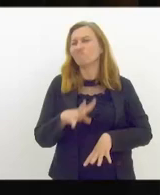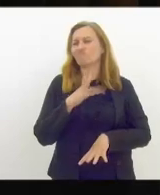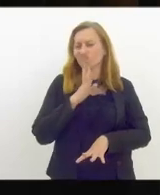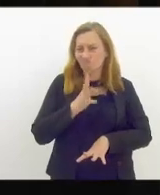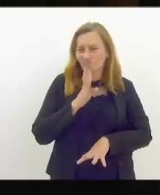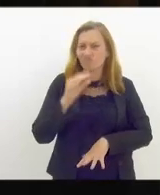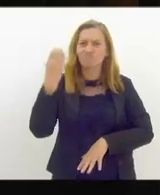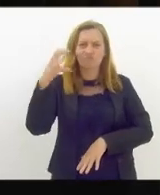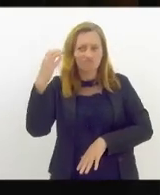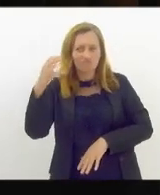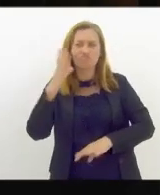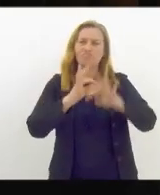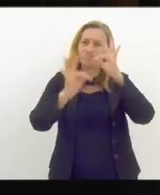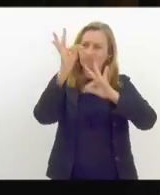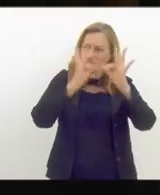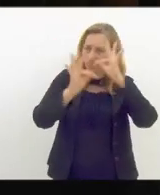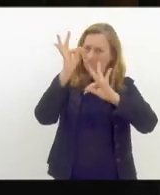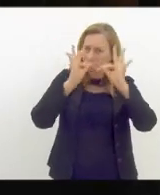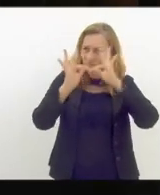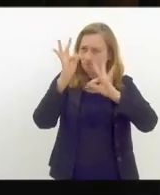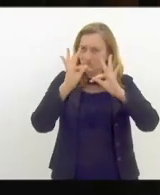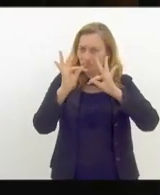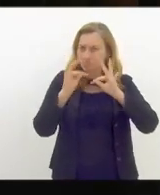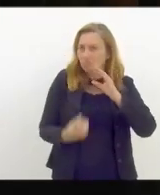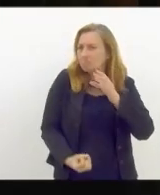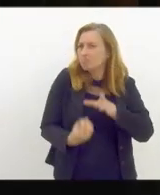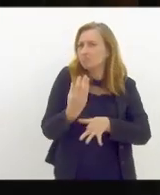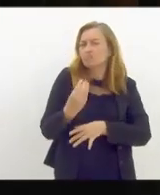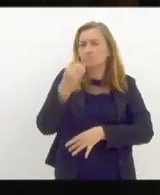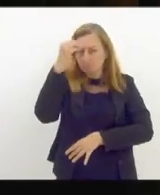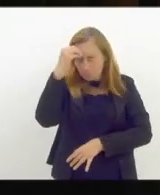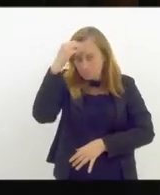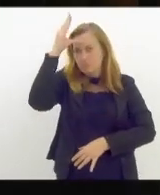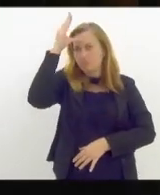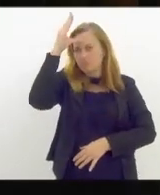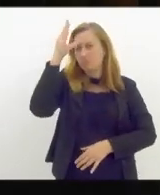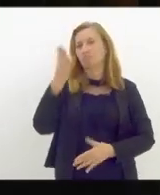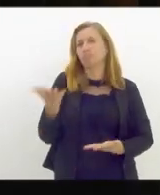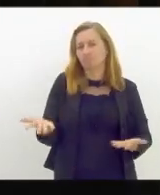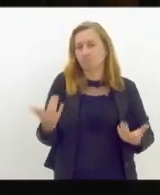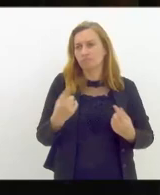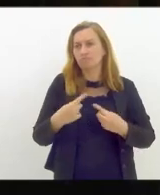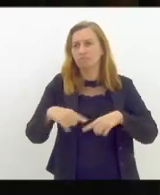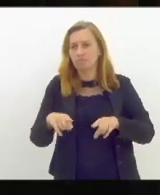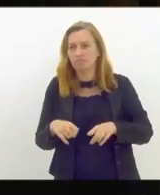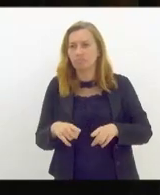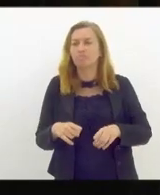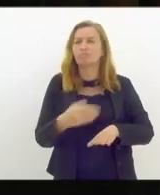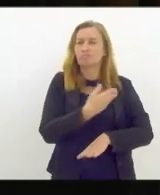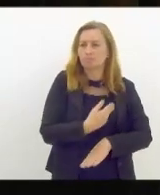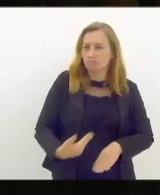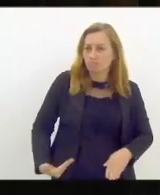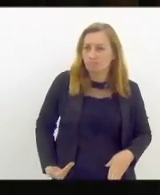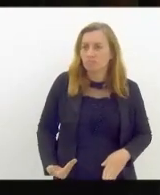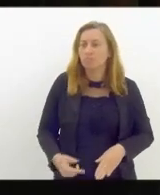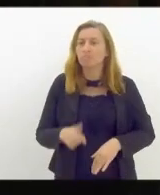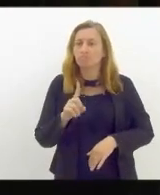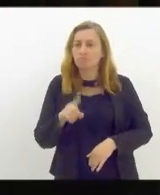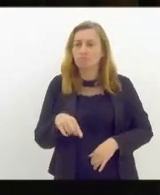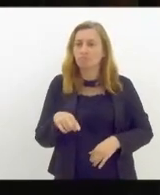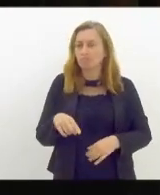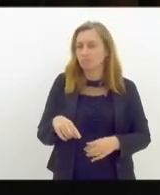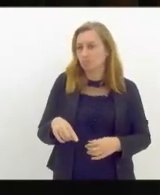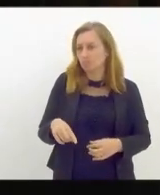reconhecimento da ciência, da tecnologia, da produção do conhecimento, sendo atacado por esse governo que é